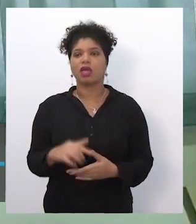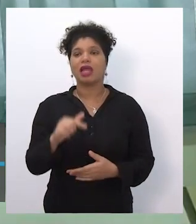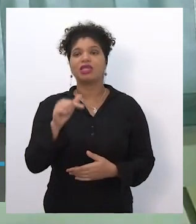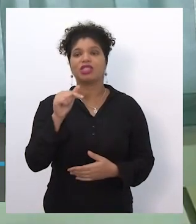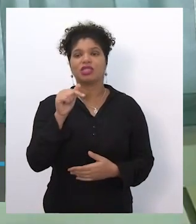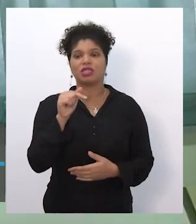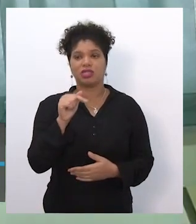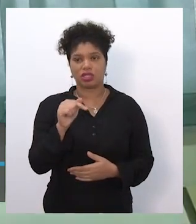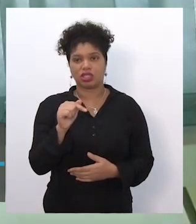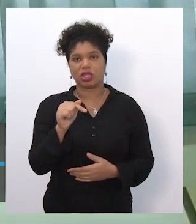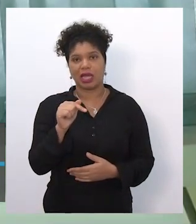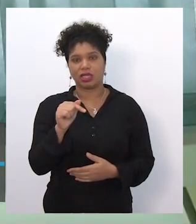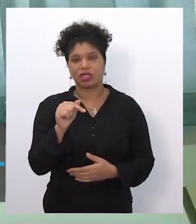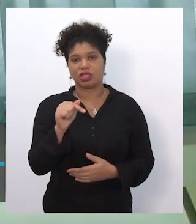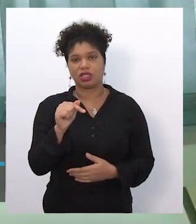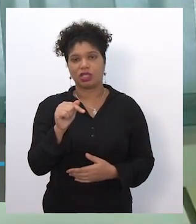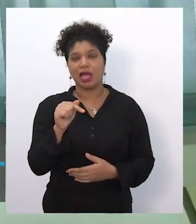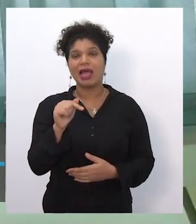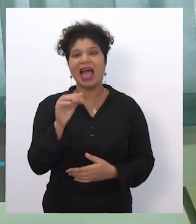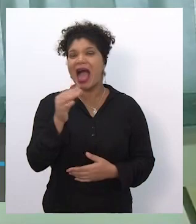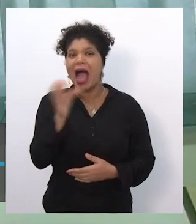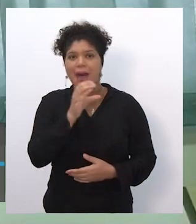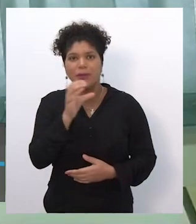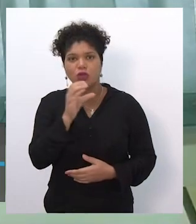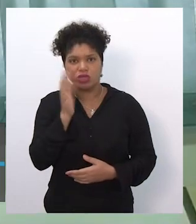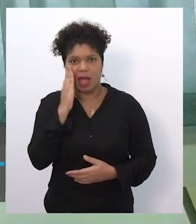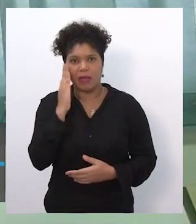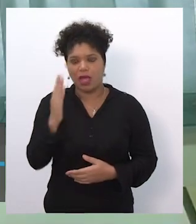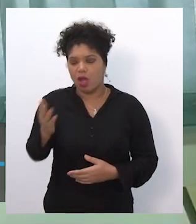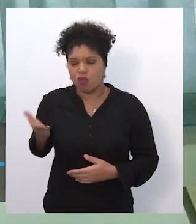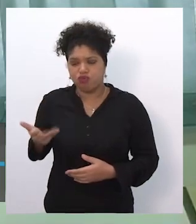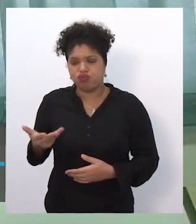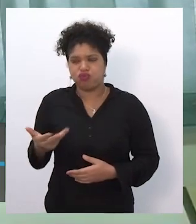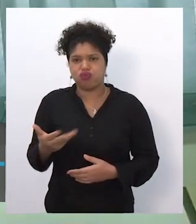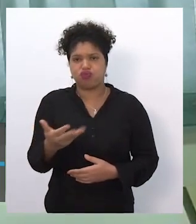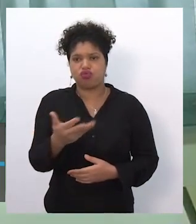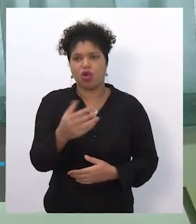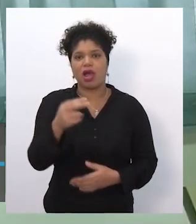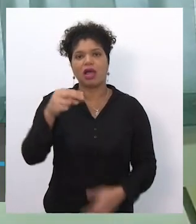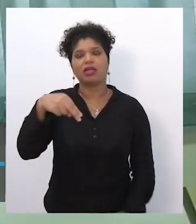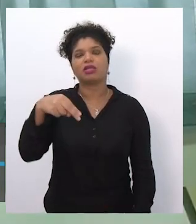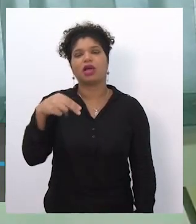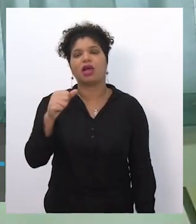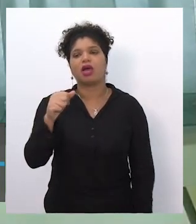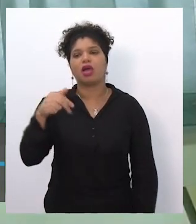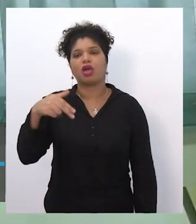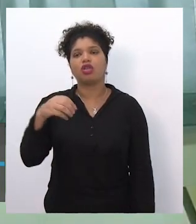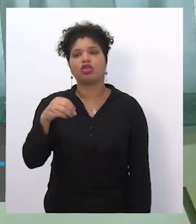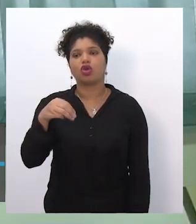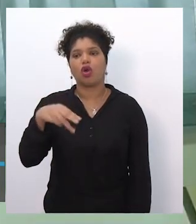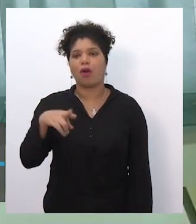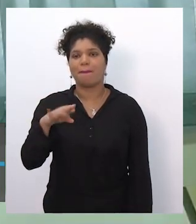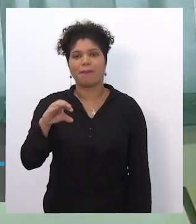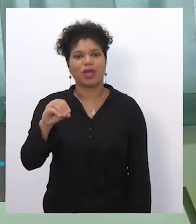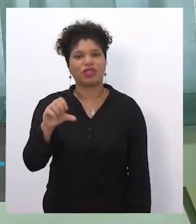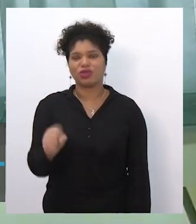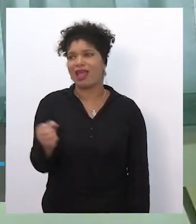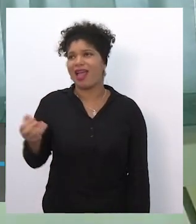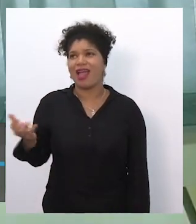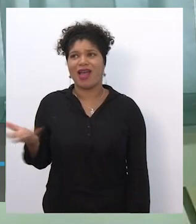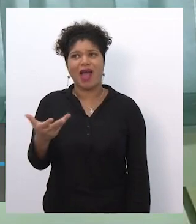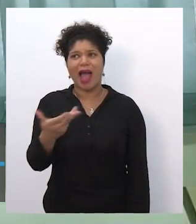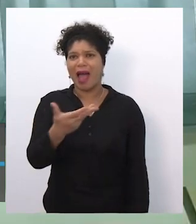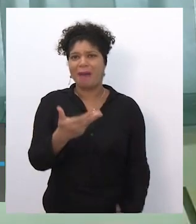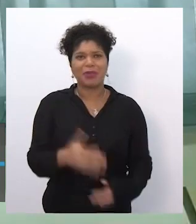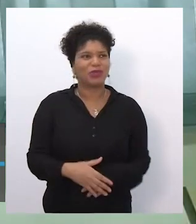7 nanômetros. Nossa, Rodrigo, que medida é essa? Eu vou explicar para vocês. É assustador, tá? Aonde